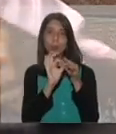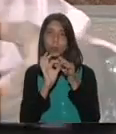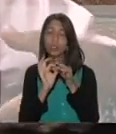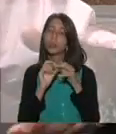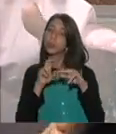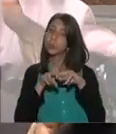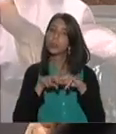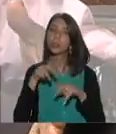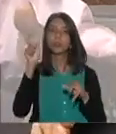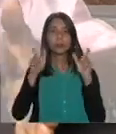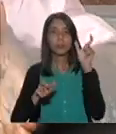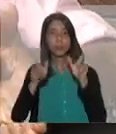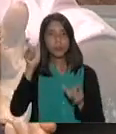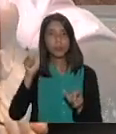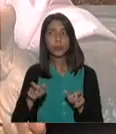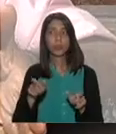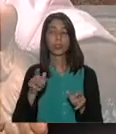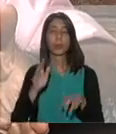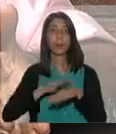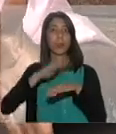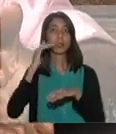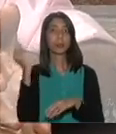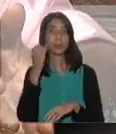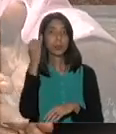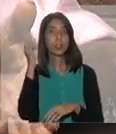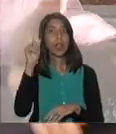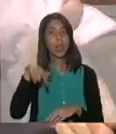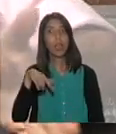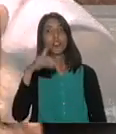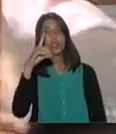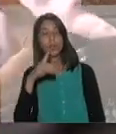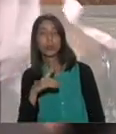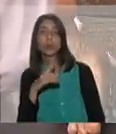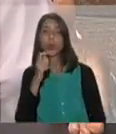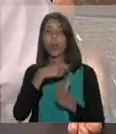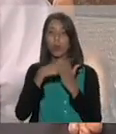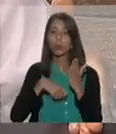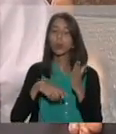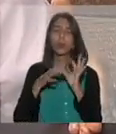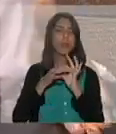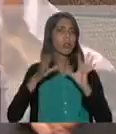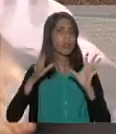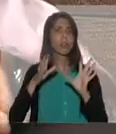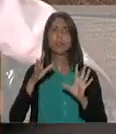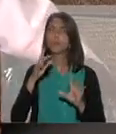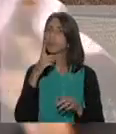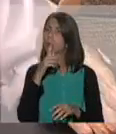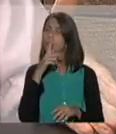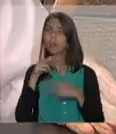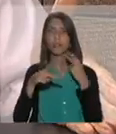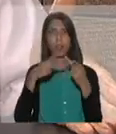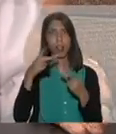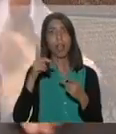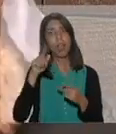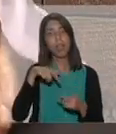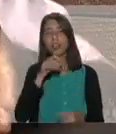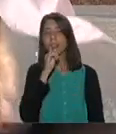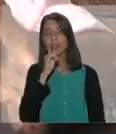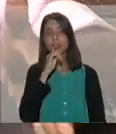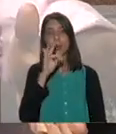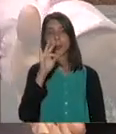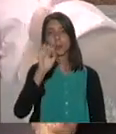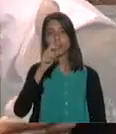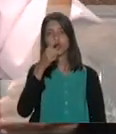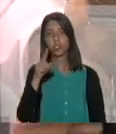meus personagens de maior destaque foram aqueles que, com o diretor e o autor, eu tive maior liberdade. Eu cito, por exemplo, o Tião Galinha, que havia